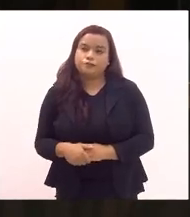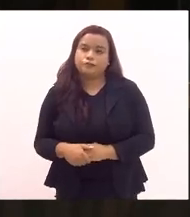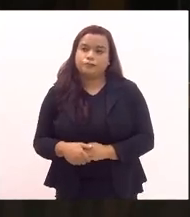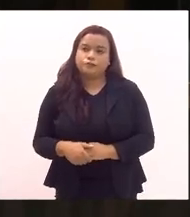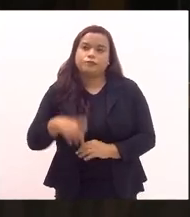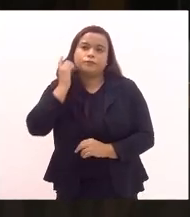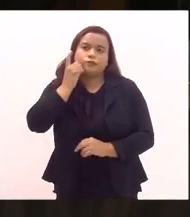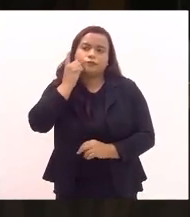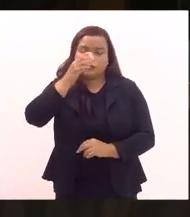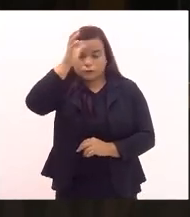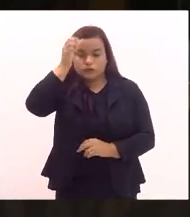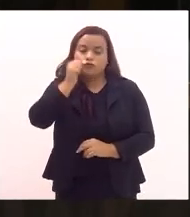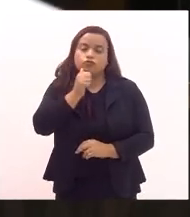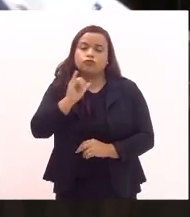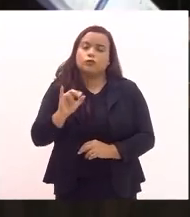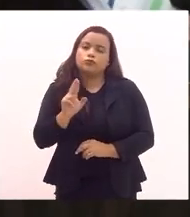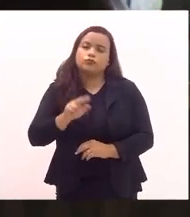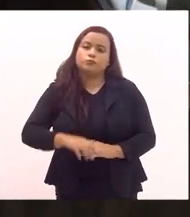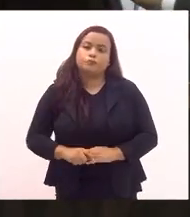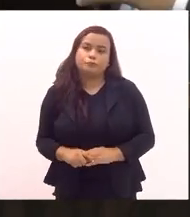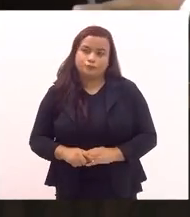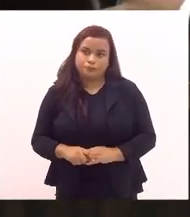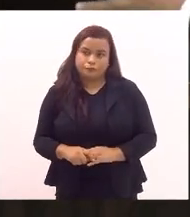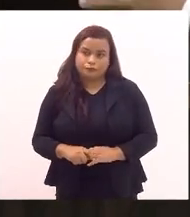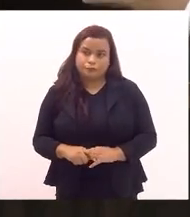Deputado a tia Ju